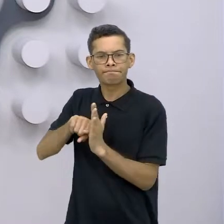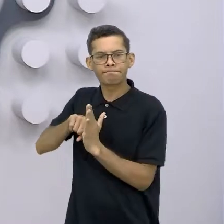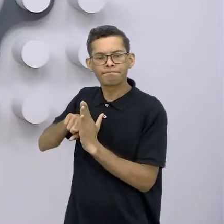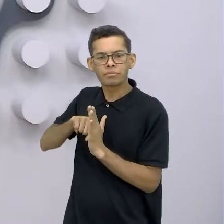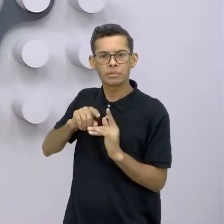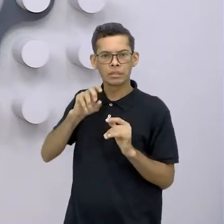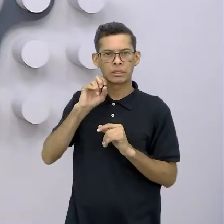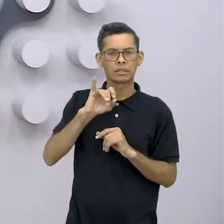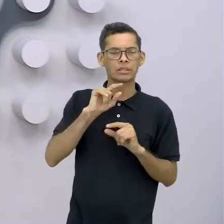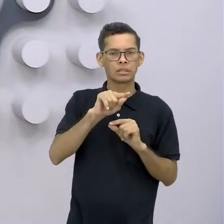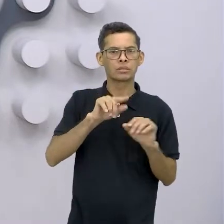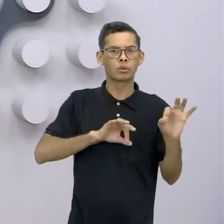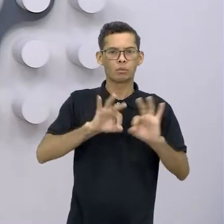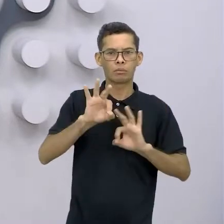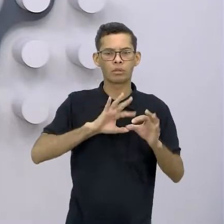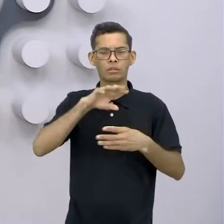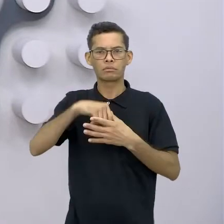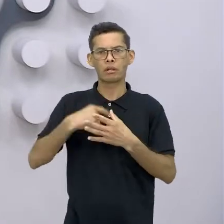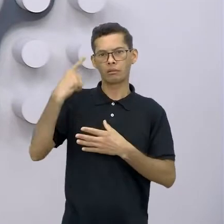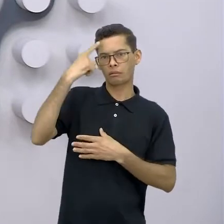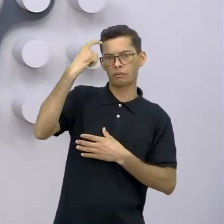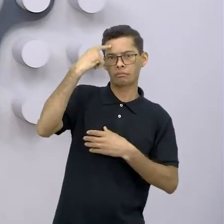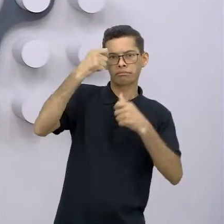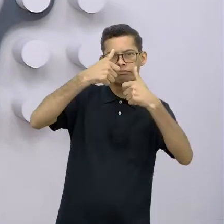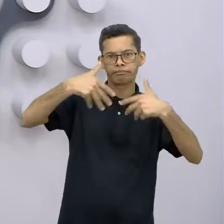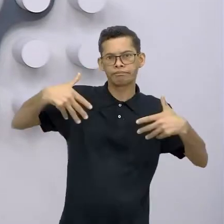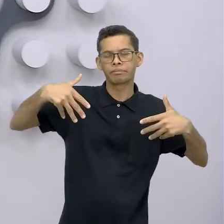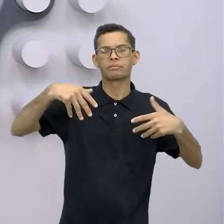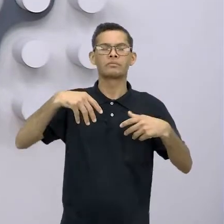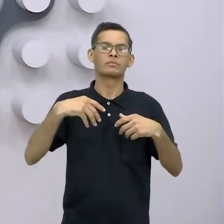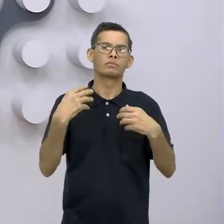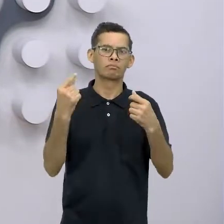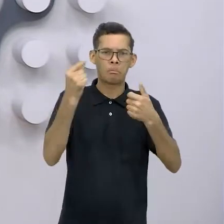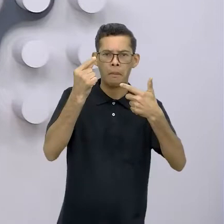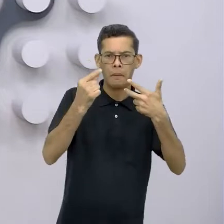esse projeto, que contém ideias, proposições,